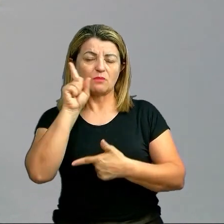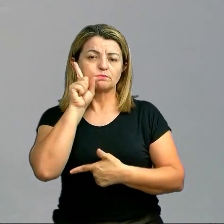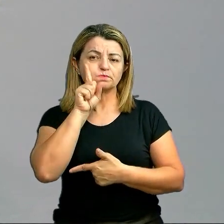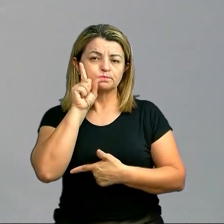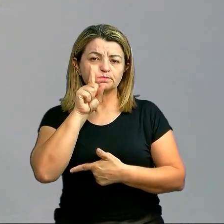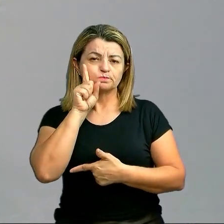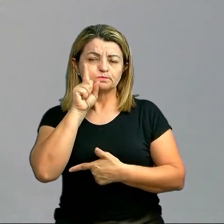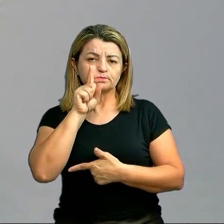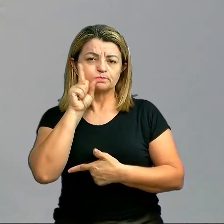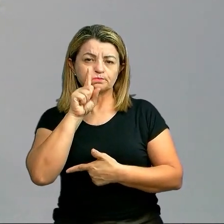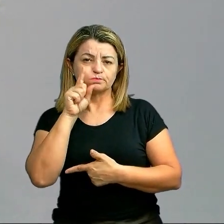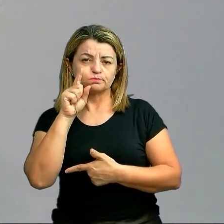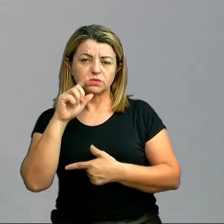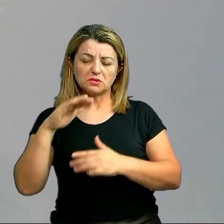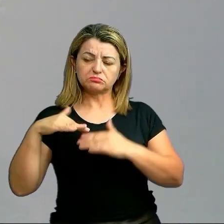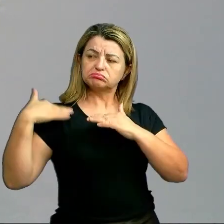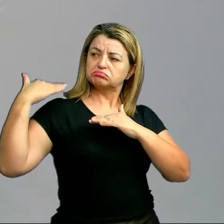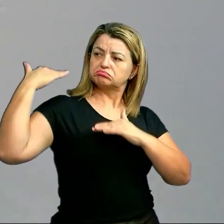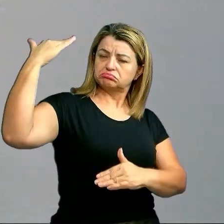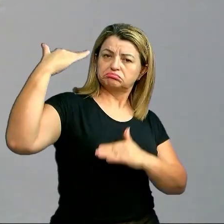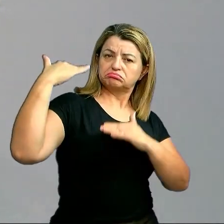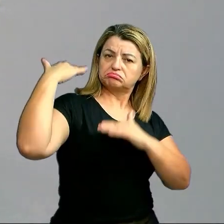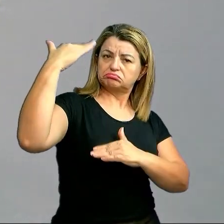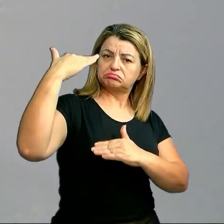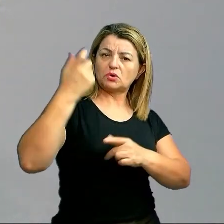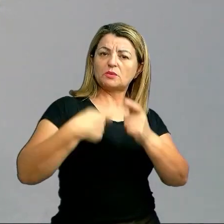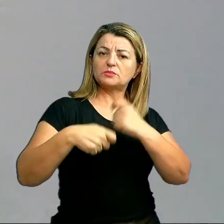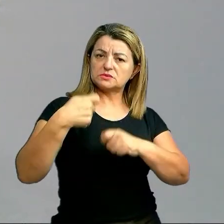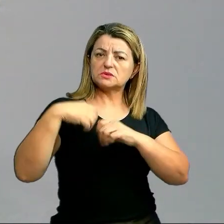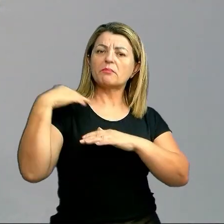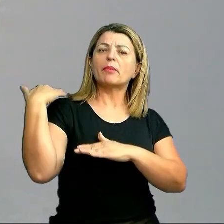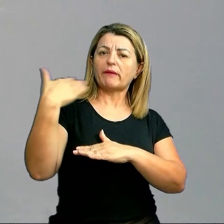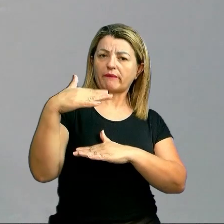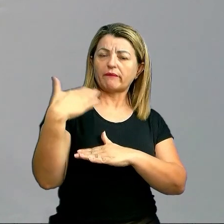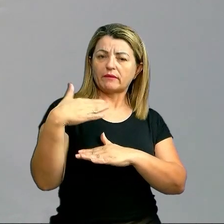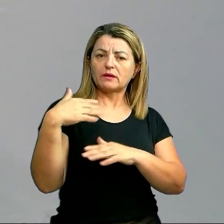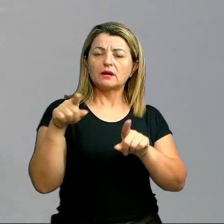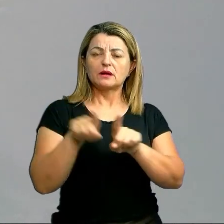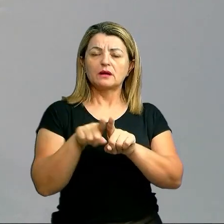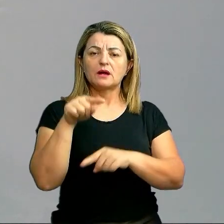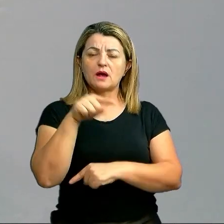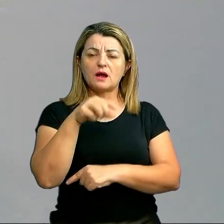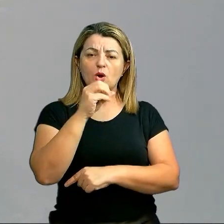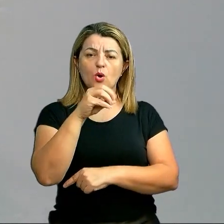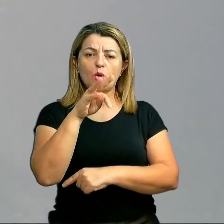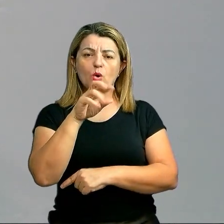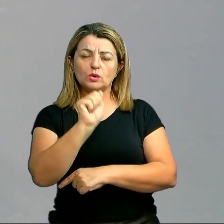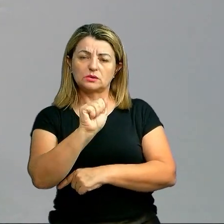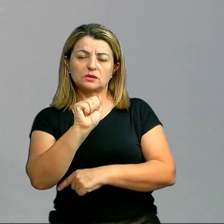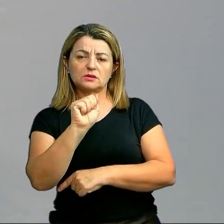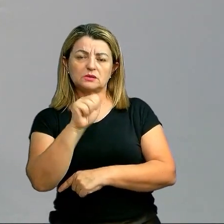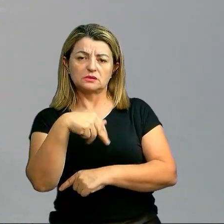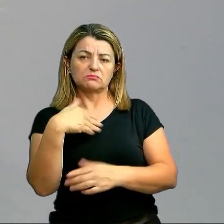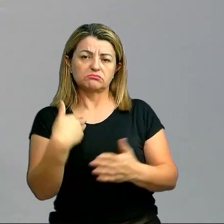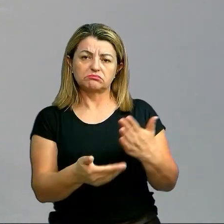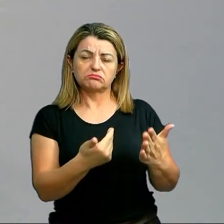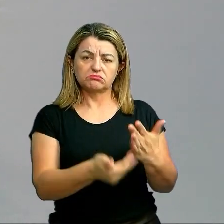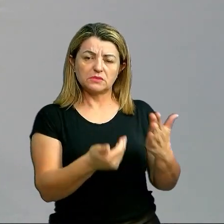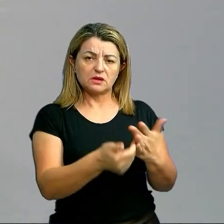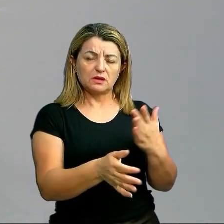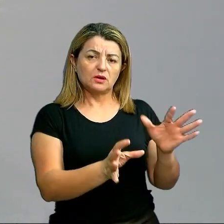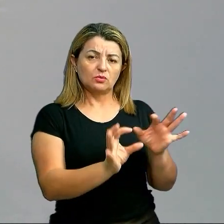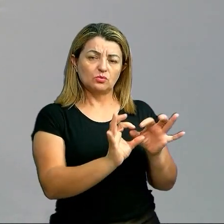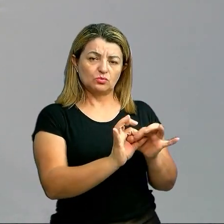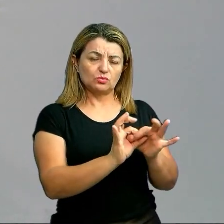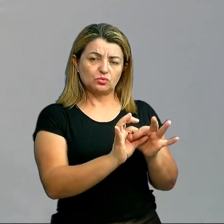Unidos alcançam a sua hegemonia, o capitalismo também, consequentemente, a OTAN ela perdeu, não tem mais a União Soviética para